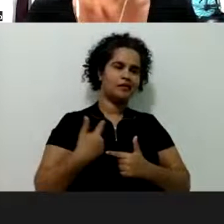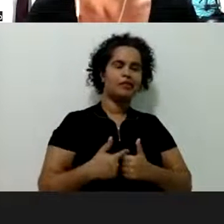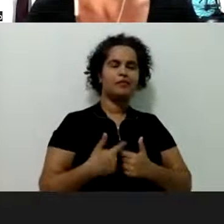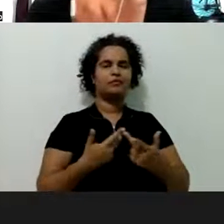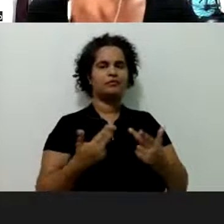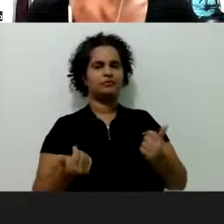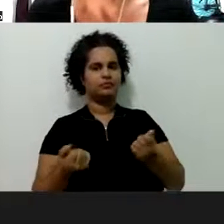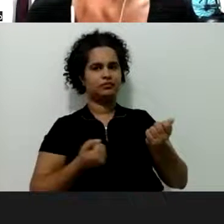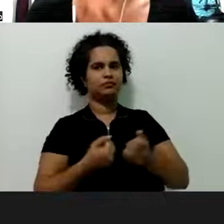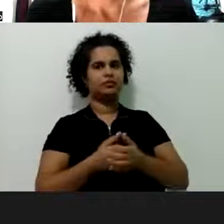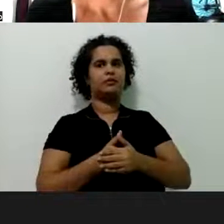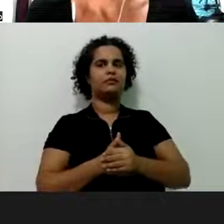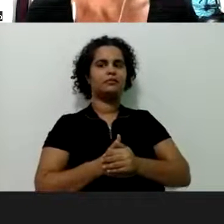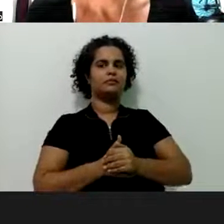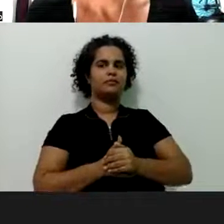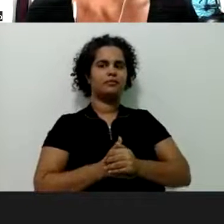Enfim, como é que eu vou agora?